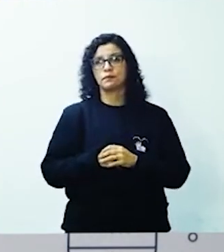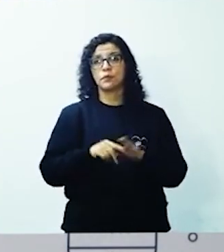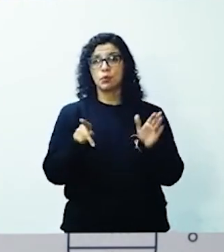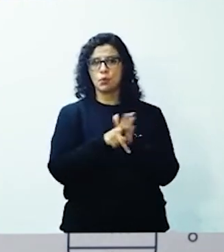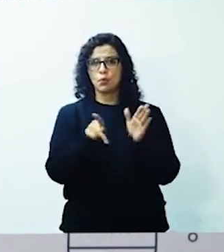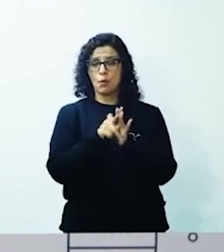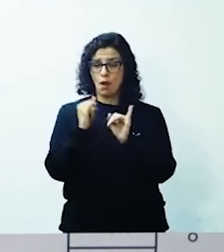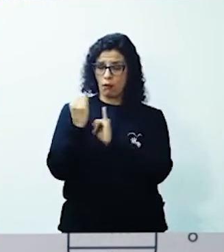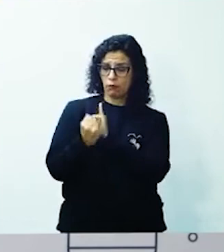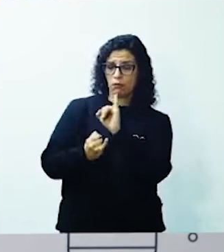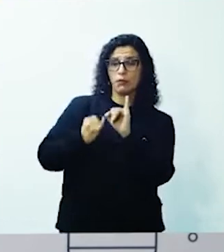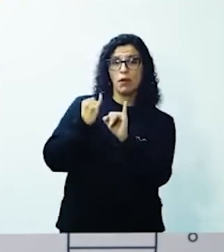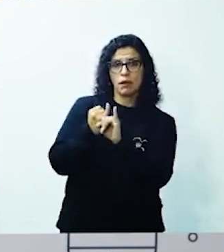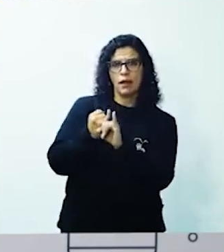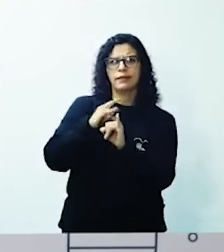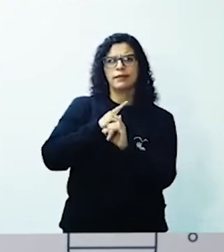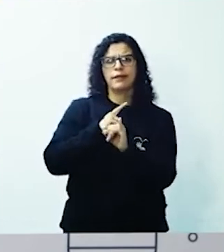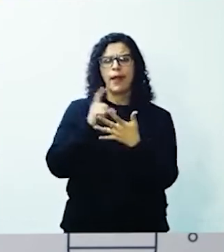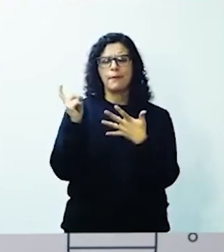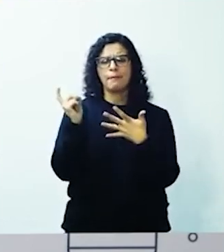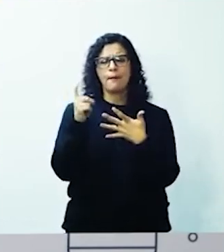mídia, na internet,